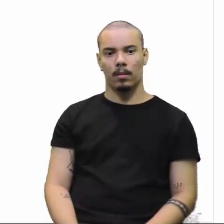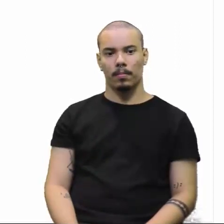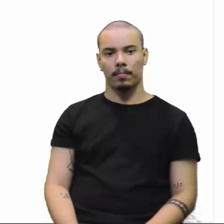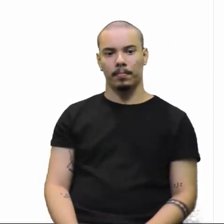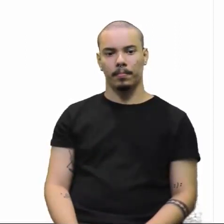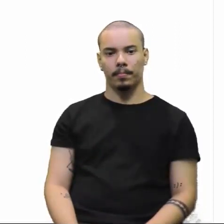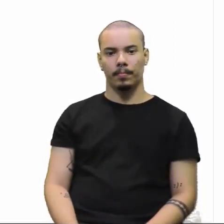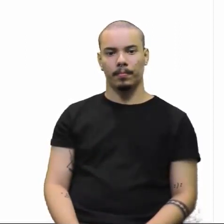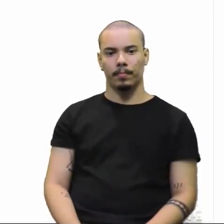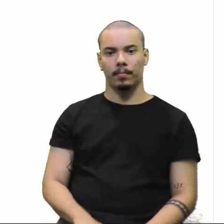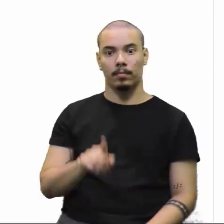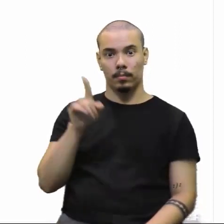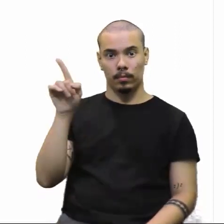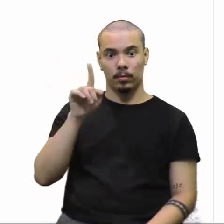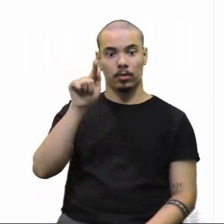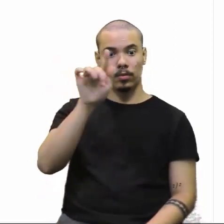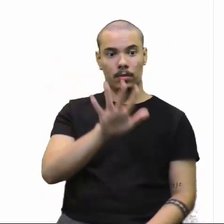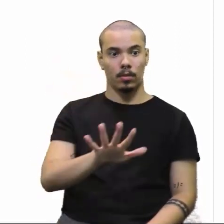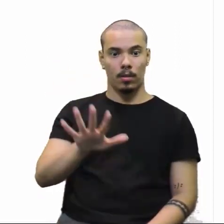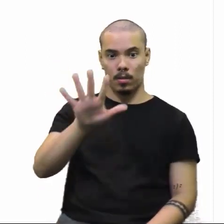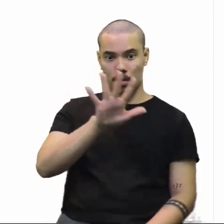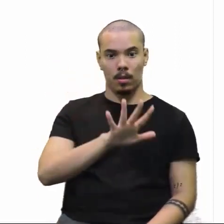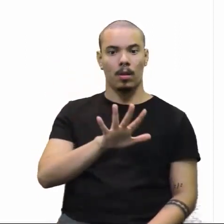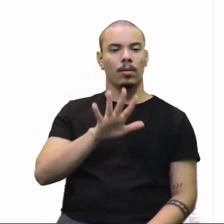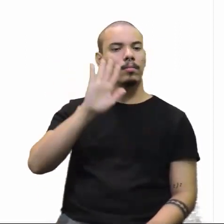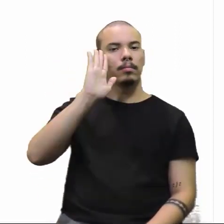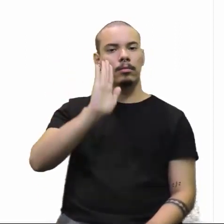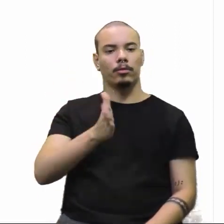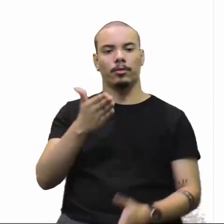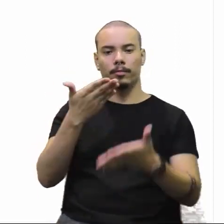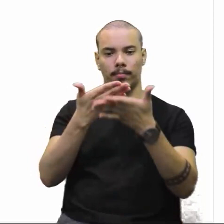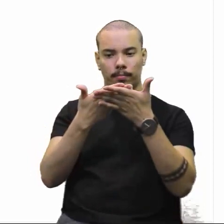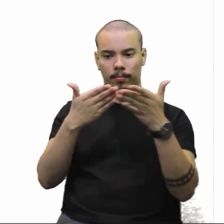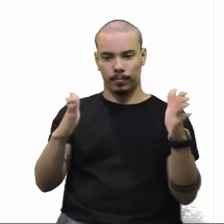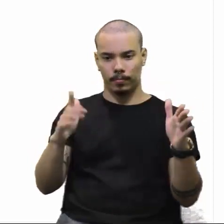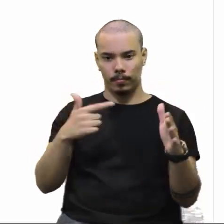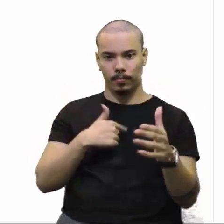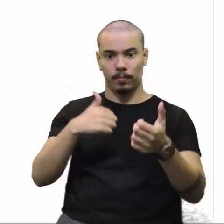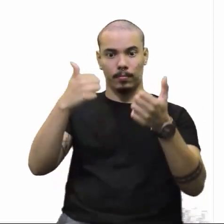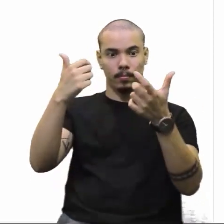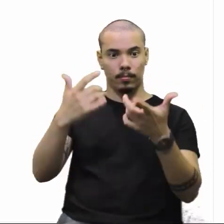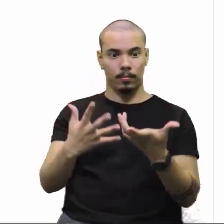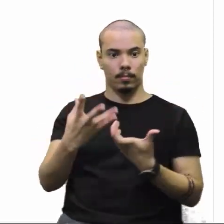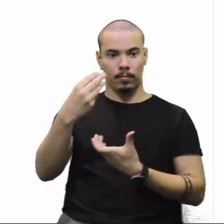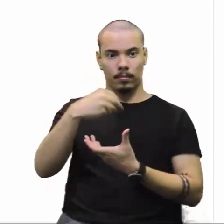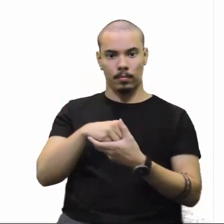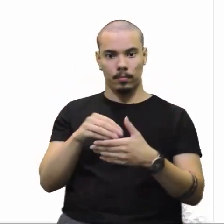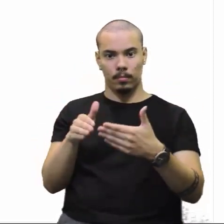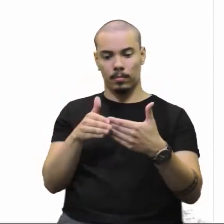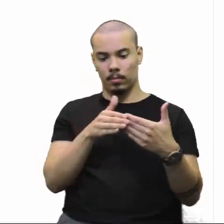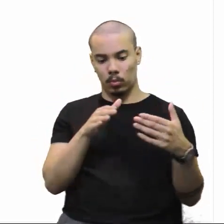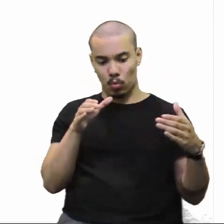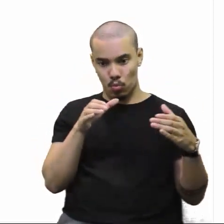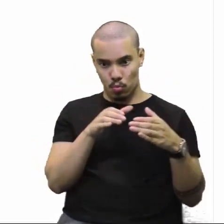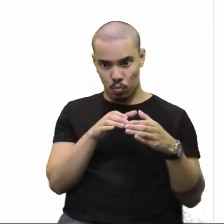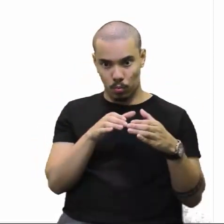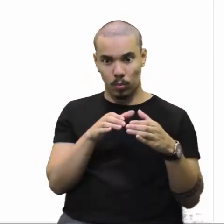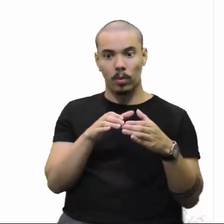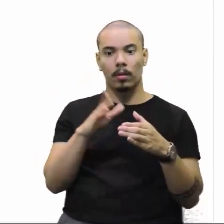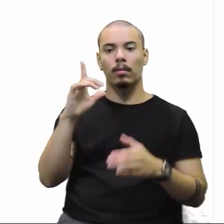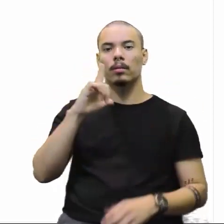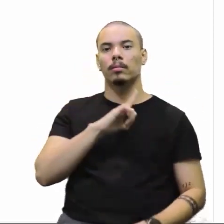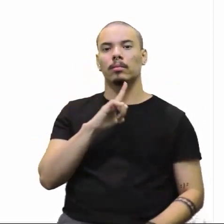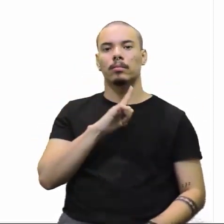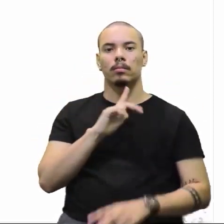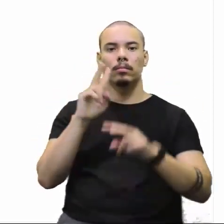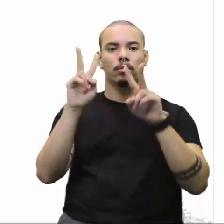A relatividade geral já amplia, né, o que nós temos na relatividade restrita, e aí entra a